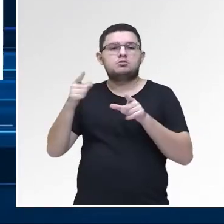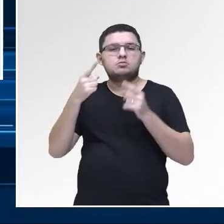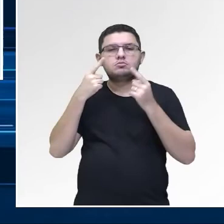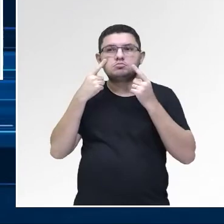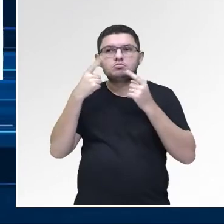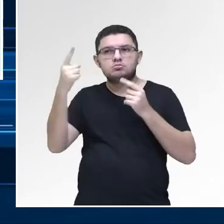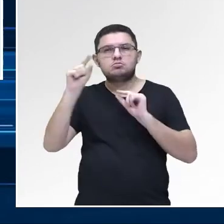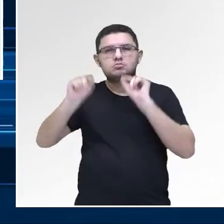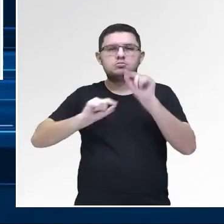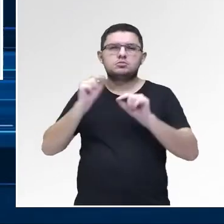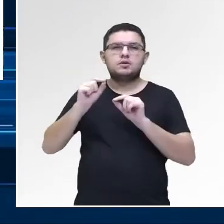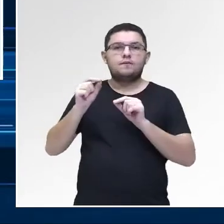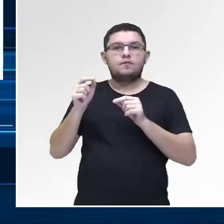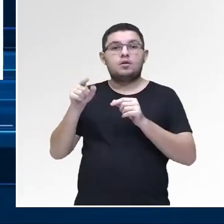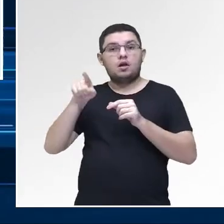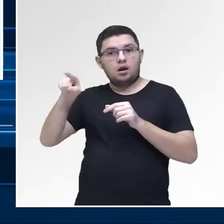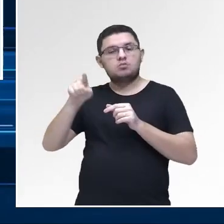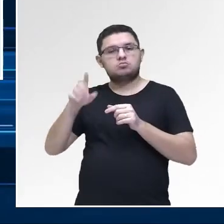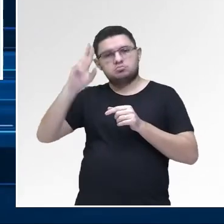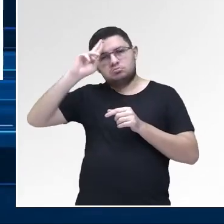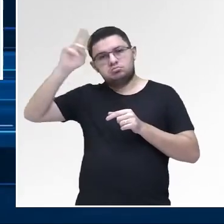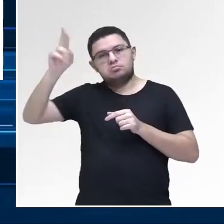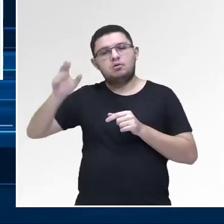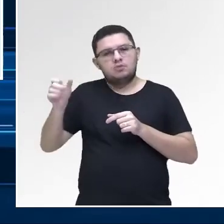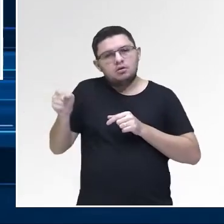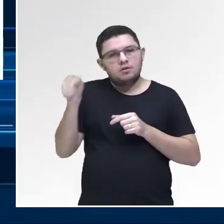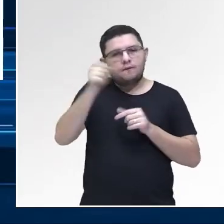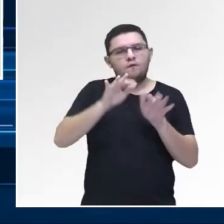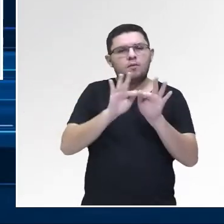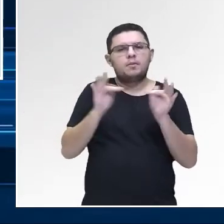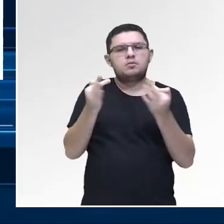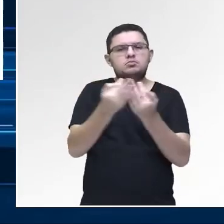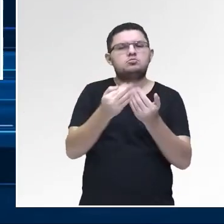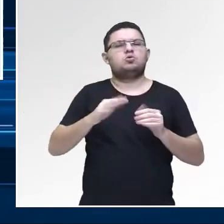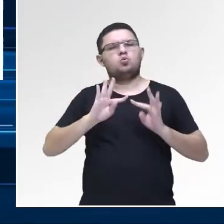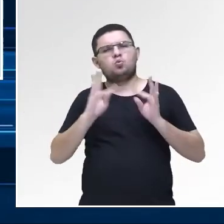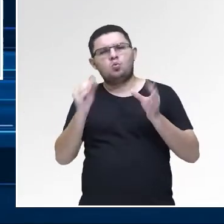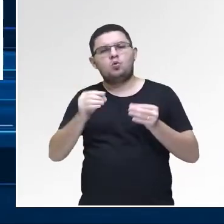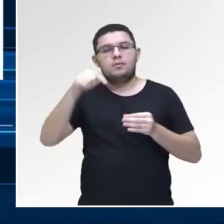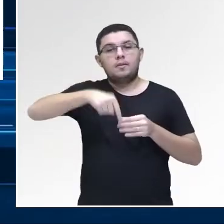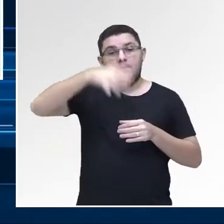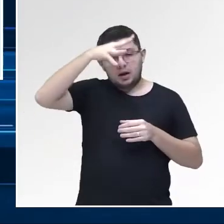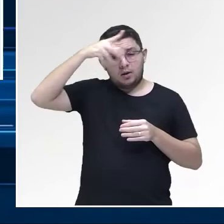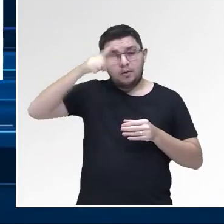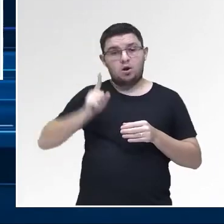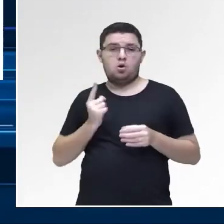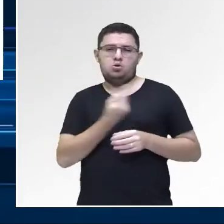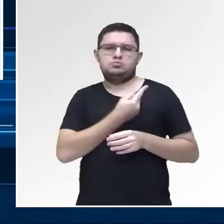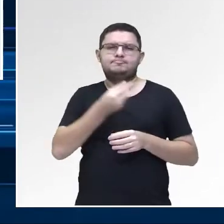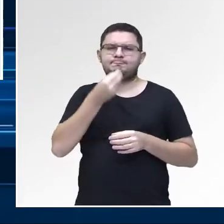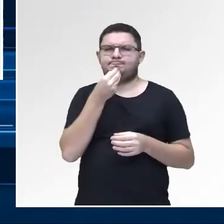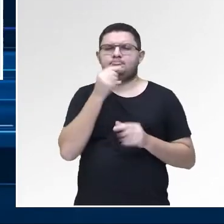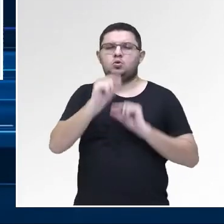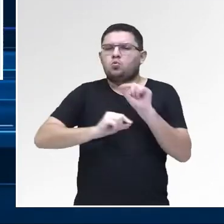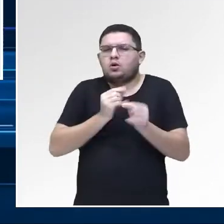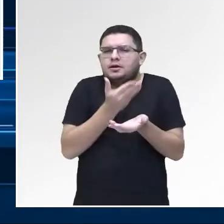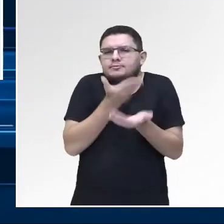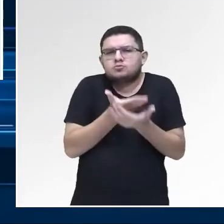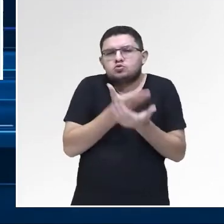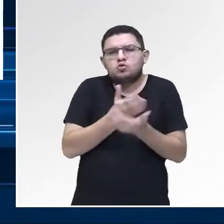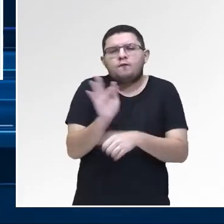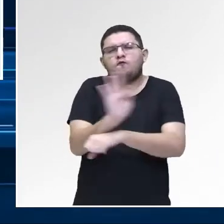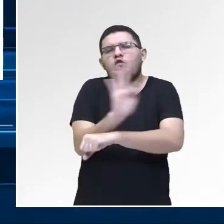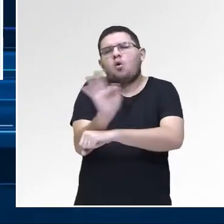os filhos para Manaus, para justamente nós termos essa oportunidade de ter educação, uma educação formal,